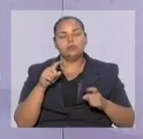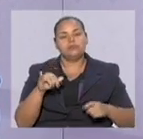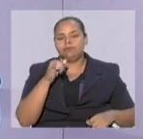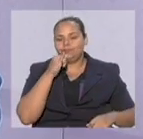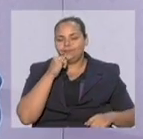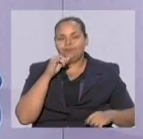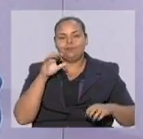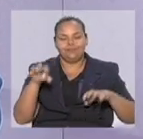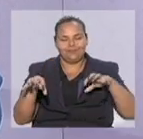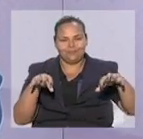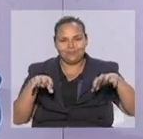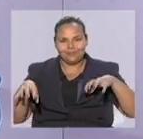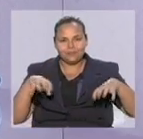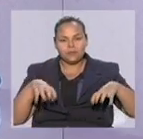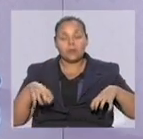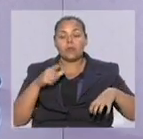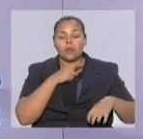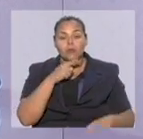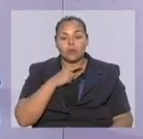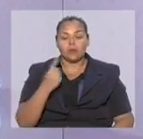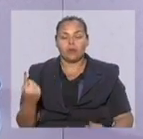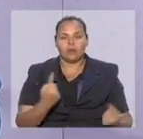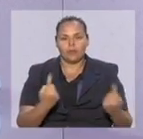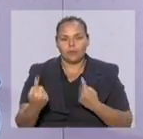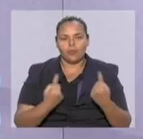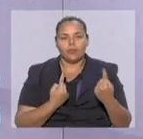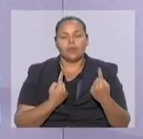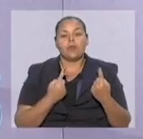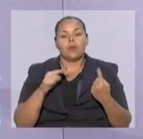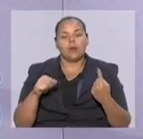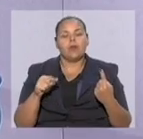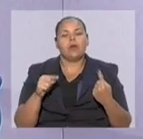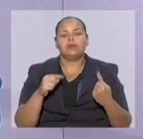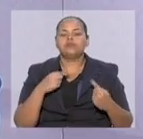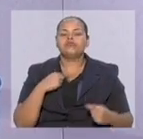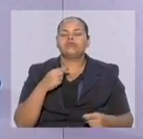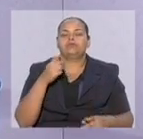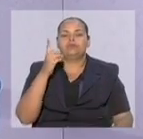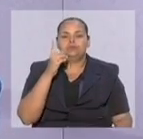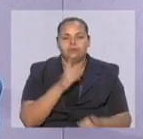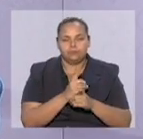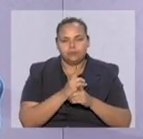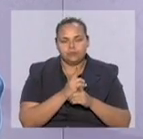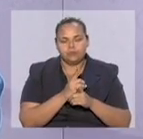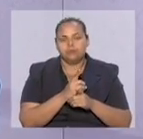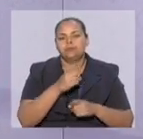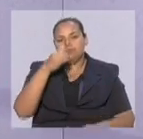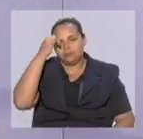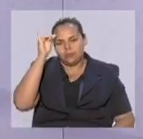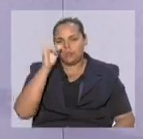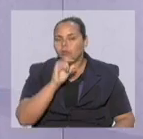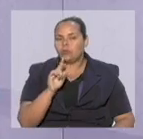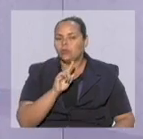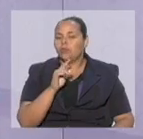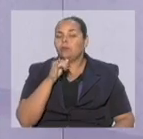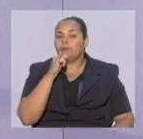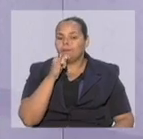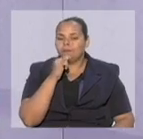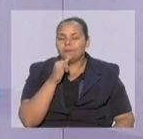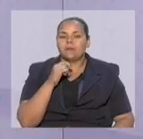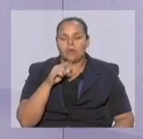é que essas unidades recebam também o paciente que ainda esteja em fase de diagnóstico e não